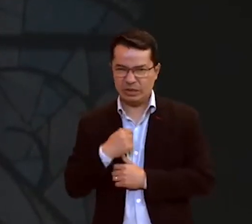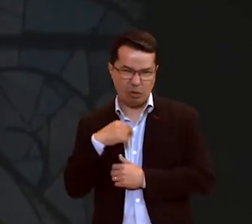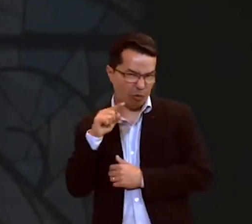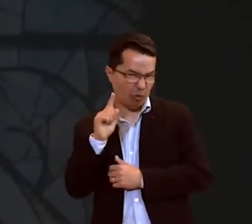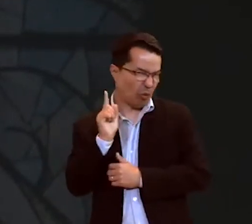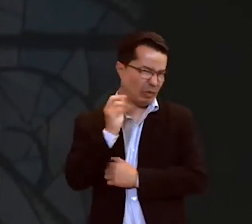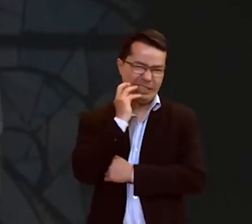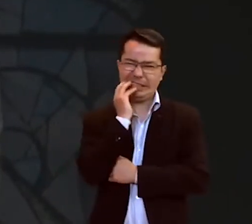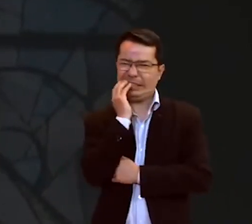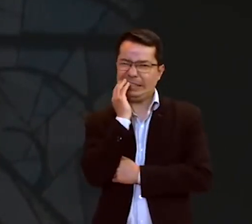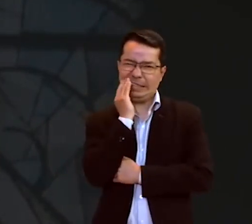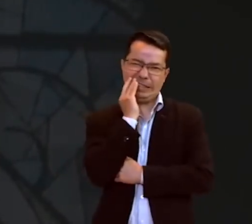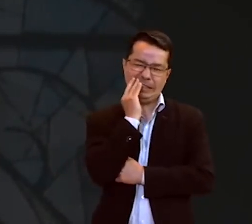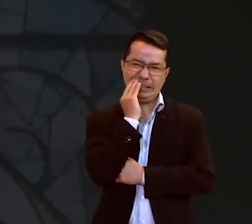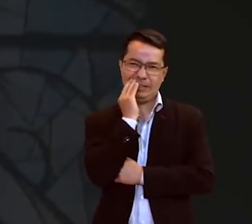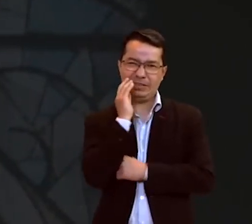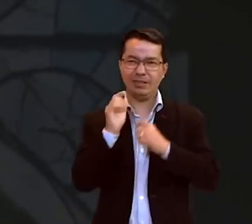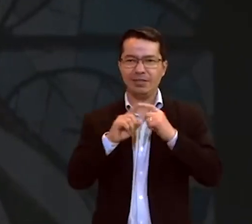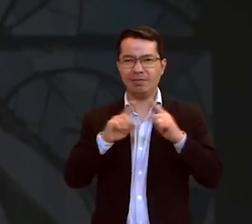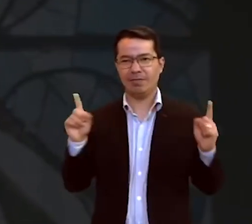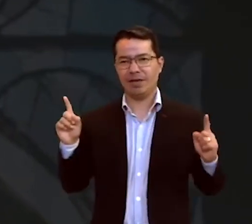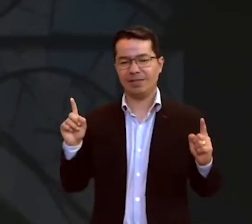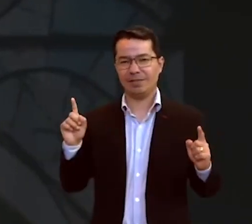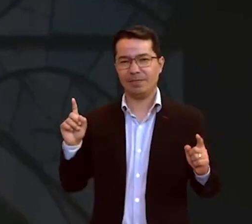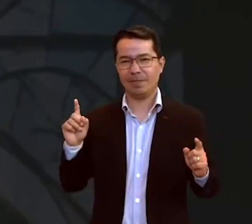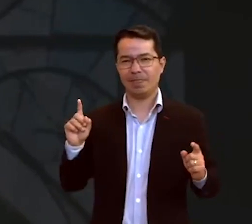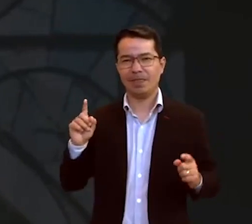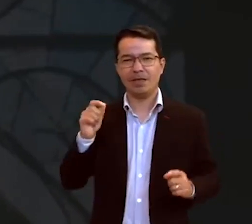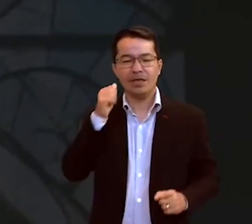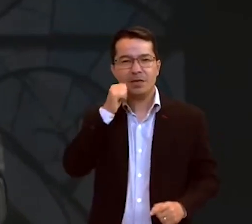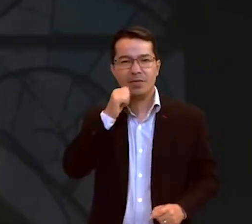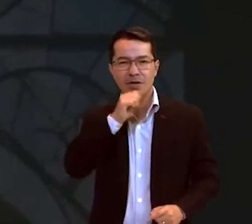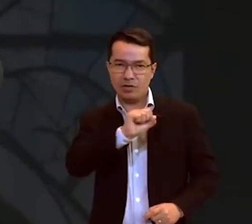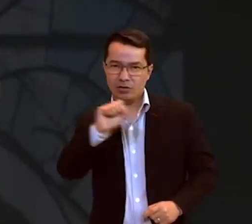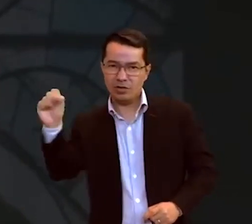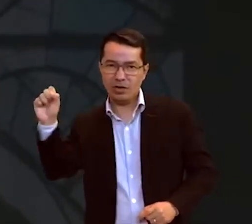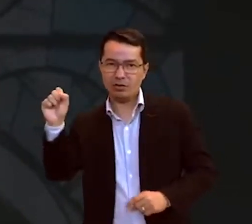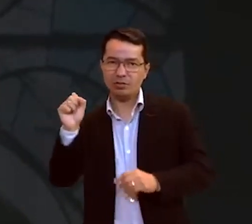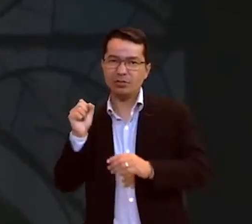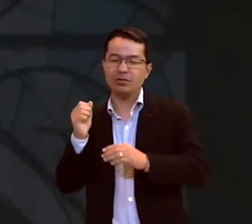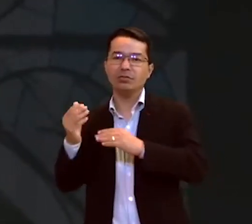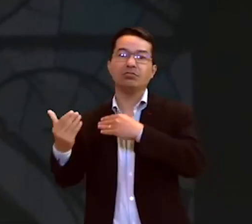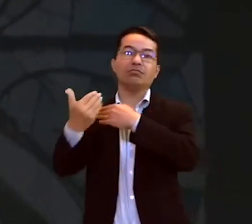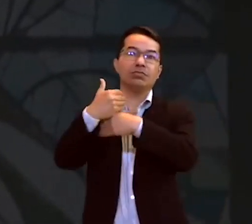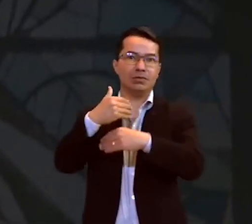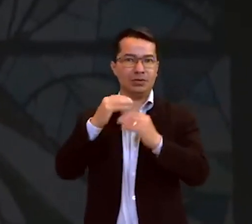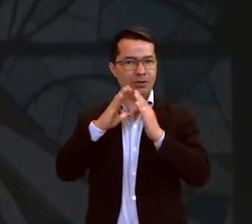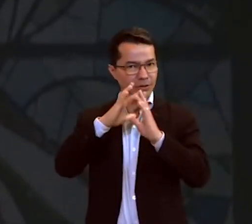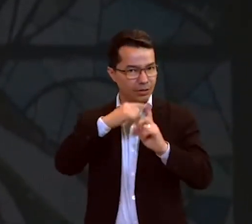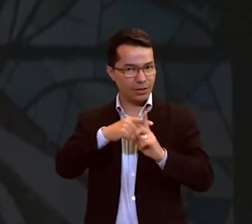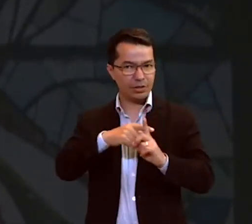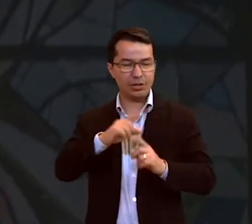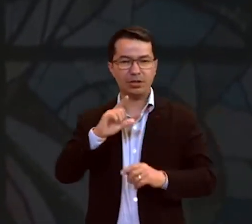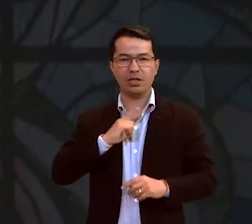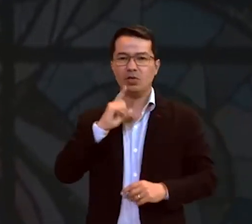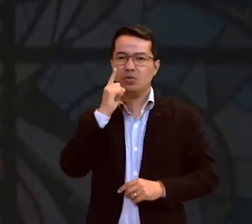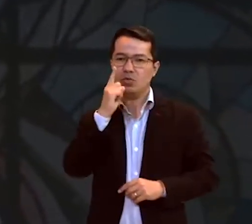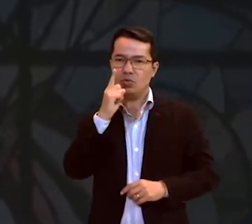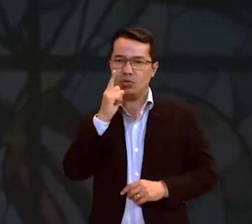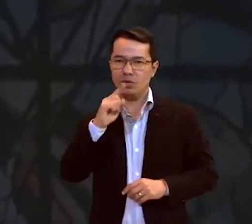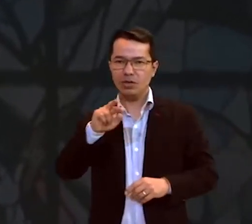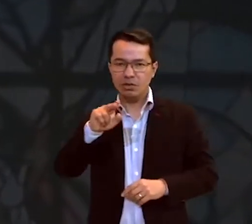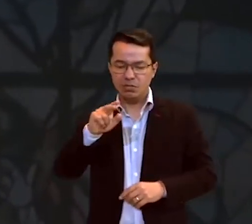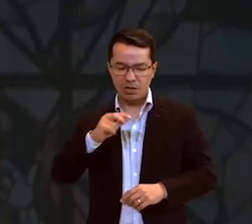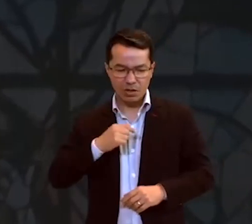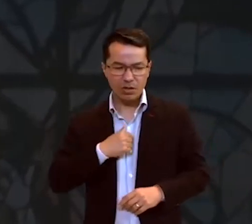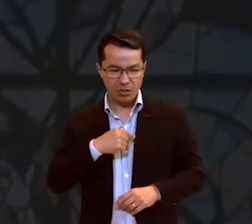Né? Nesses dias, né, a sogra resolve estar no culto, né? E daí ela falou, ela foi lá na frente. E aí um dos irmãos colocou a mão, ela falou, qual